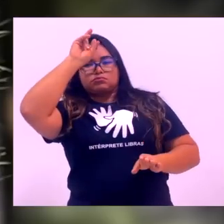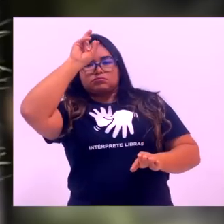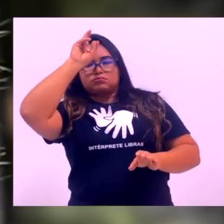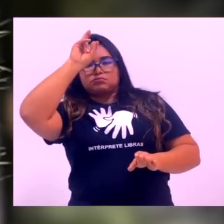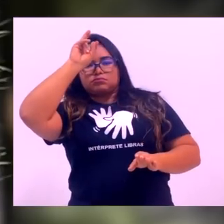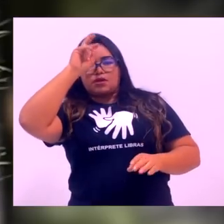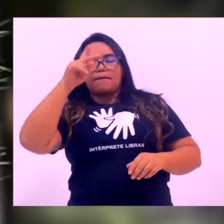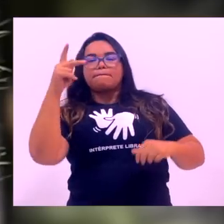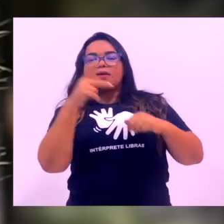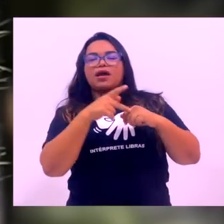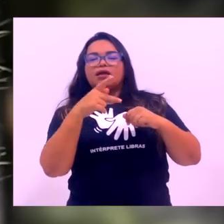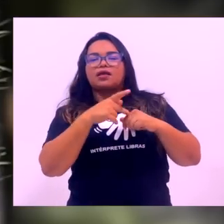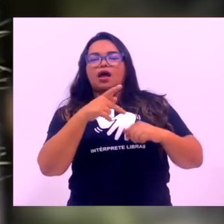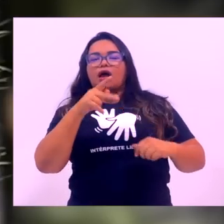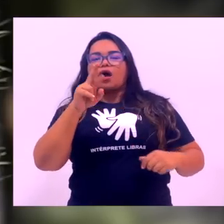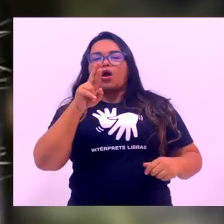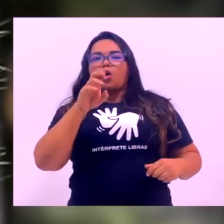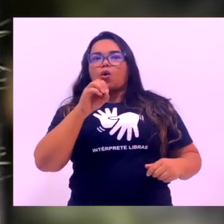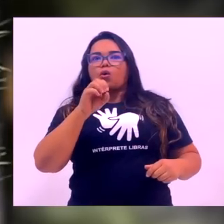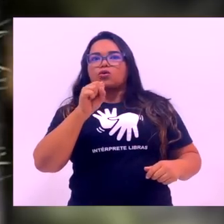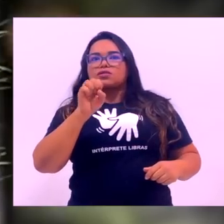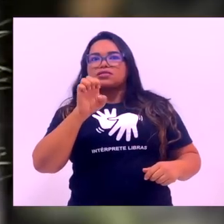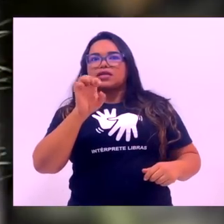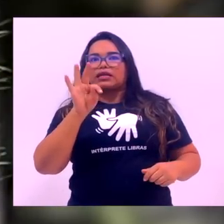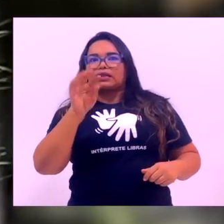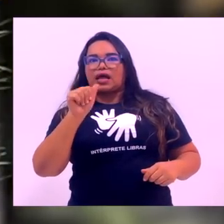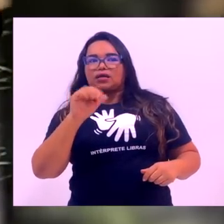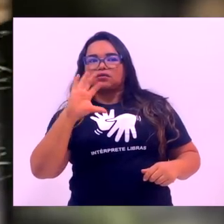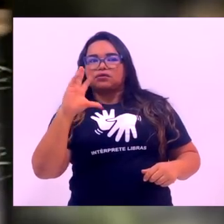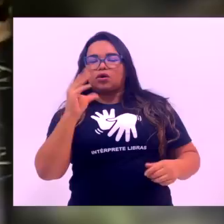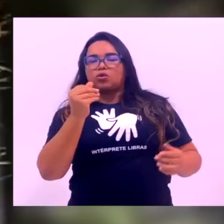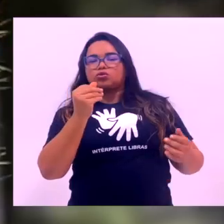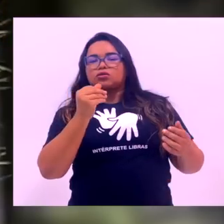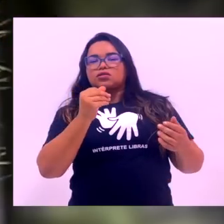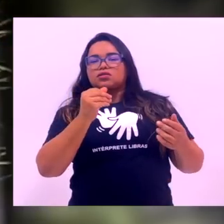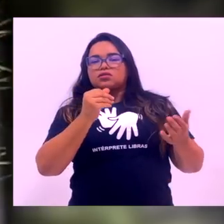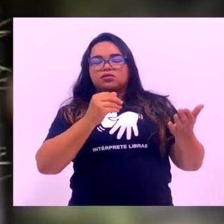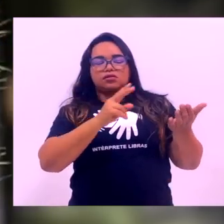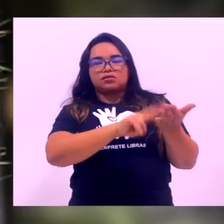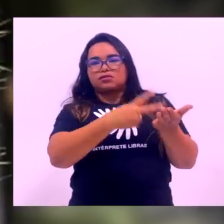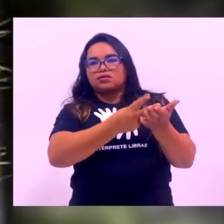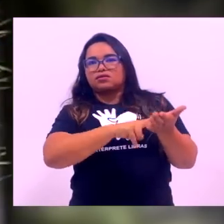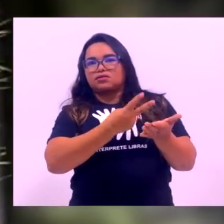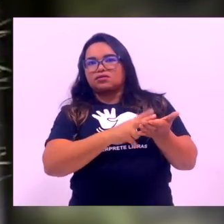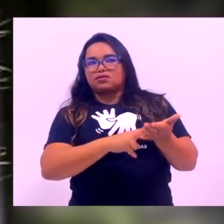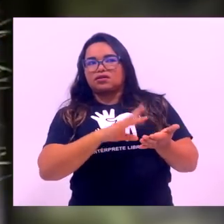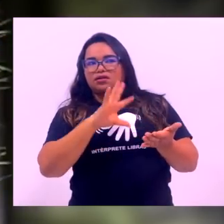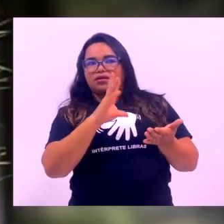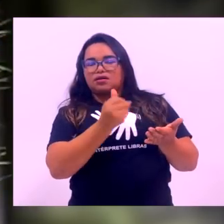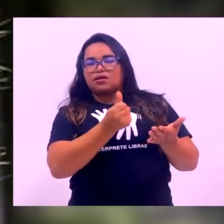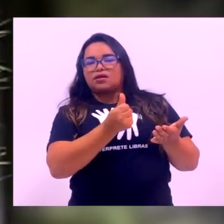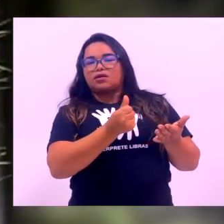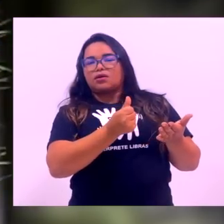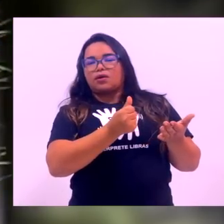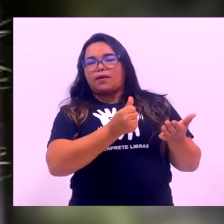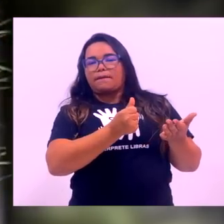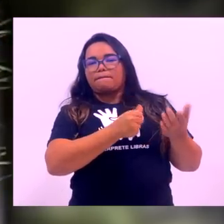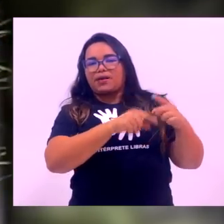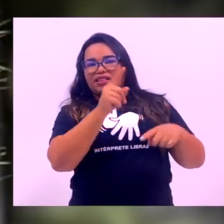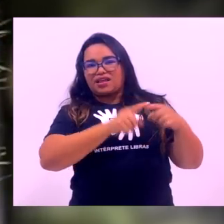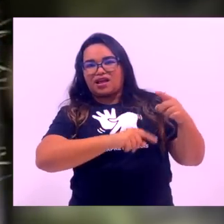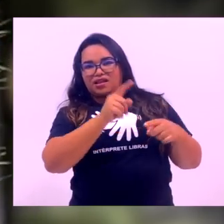A Pedra Roseta, por meio da qual todos os hieróglifos foram decifrados. Isso não é uma